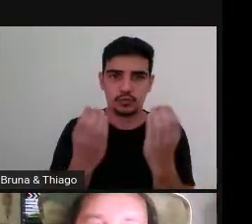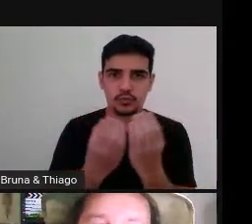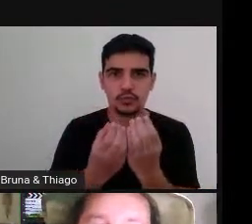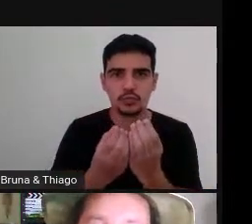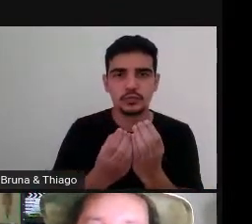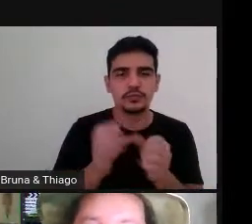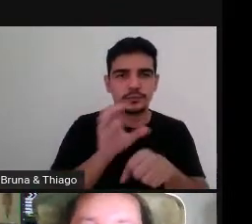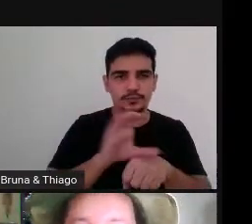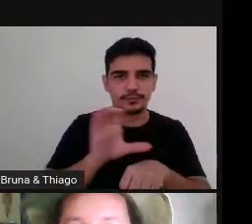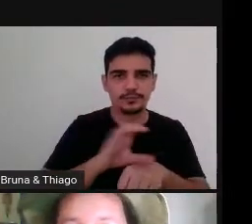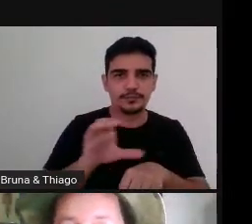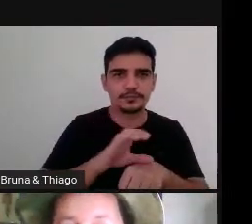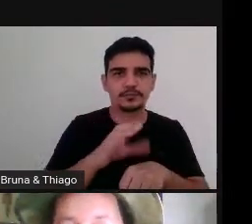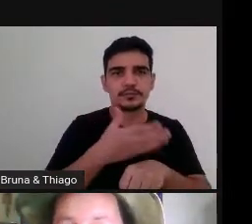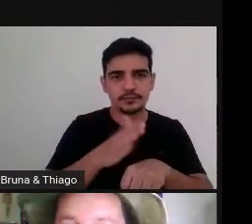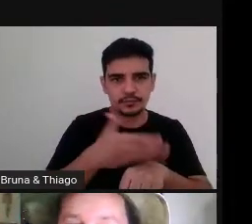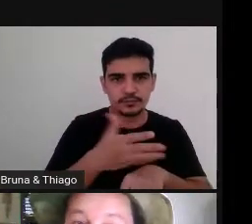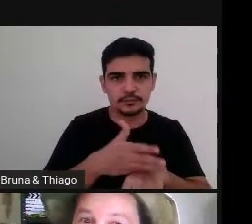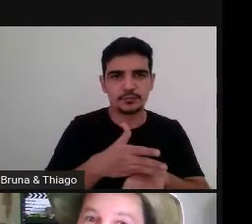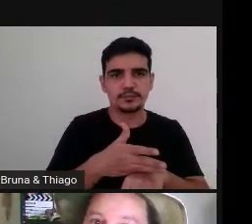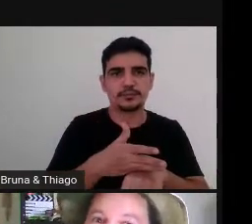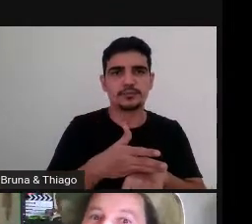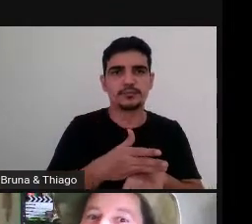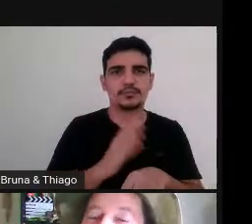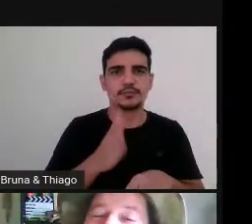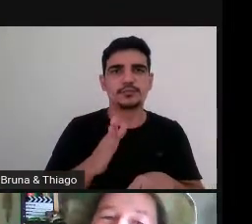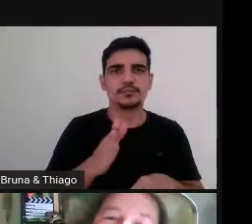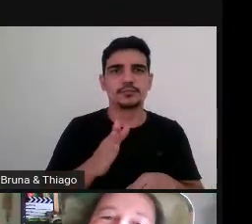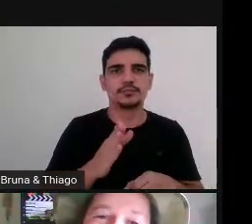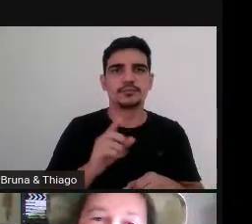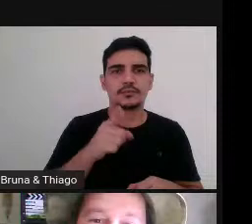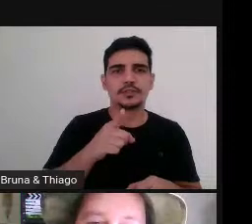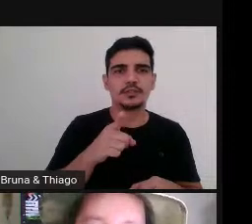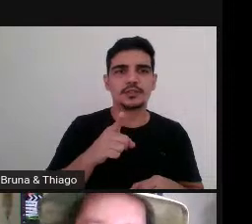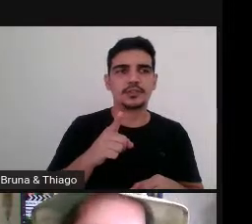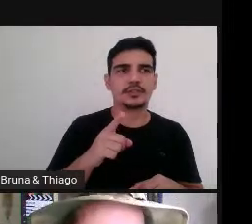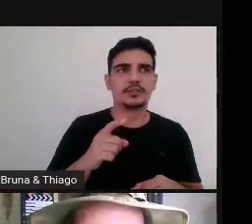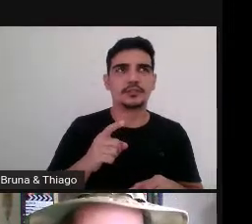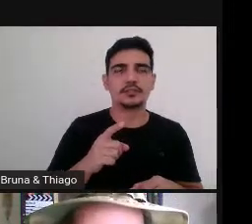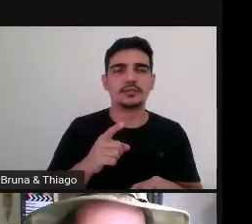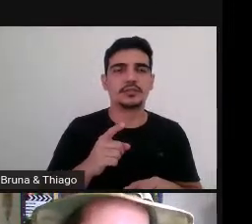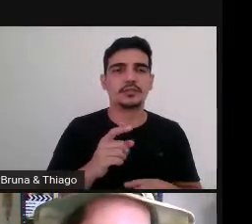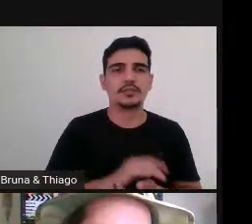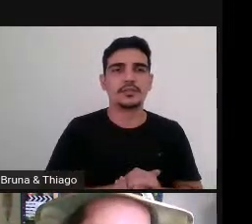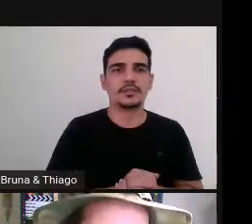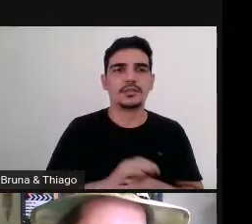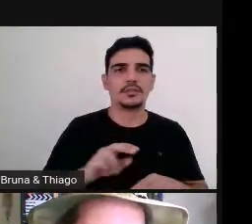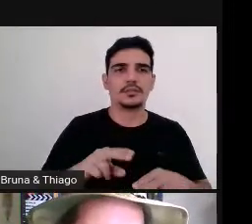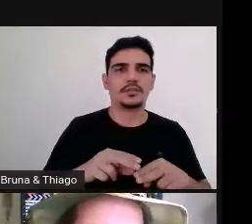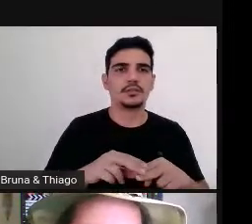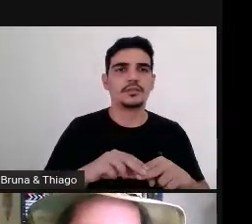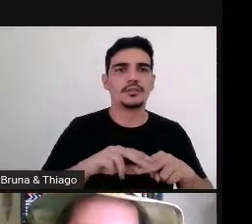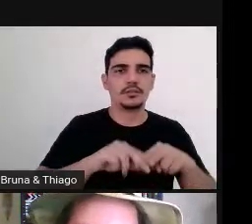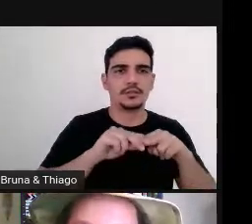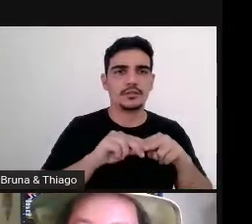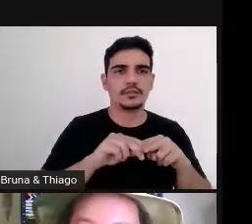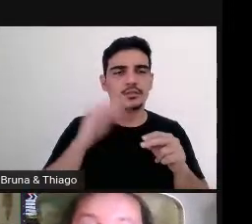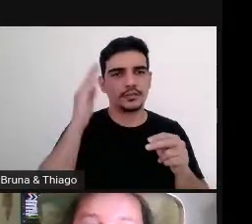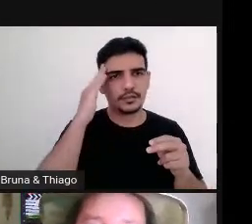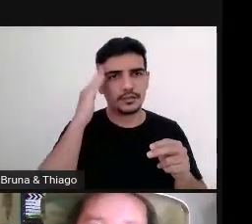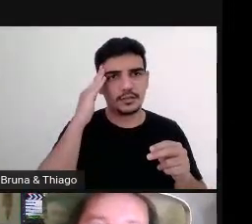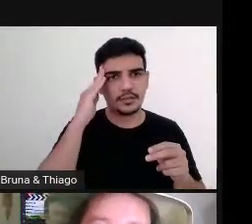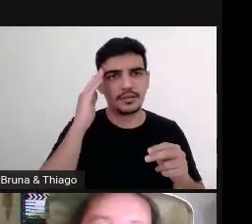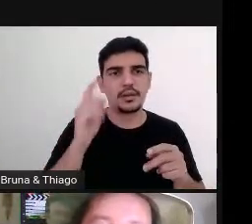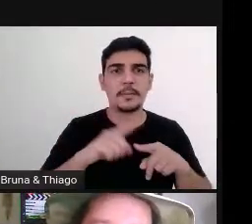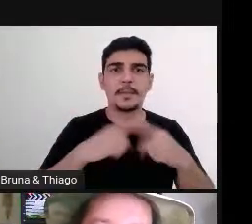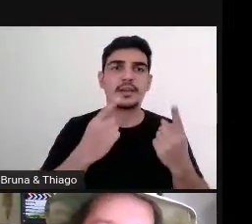Simon aqui, ele sentado na cobra, aí ele fala, mas é você que está segurando a cabeça dela, né? Mas aqui é só para ilustrar, uma cobra